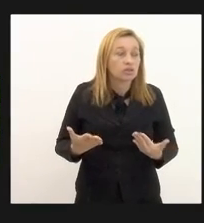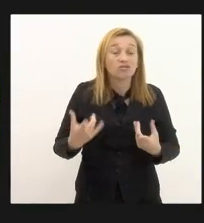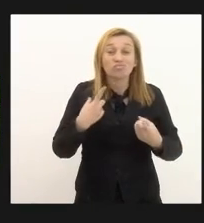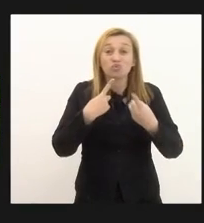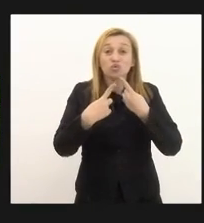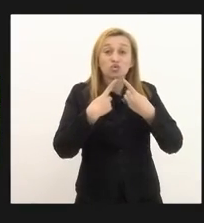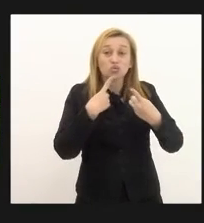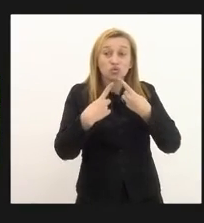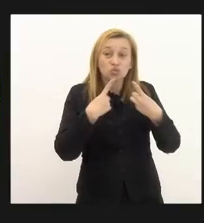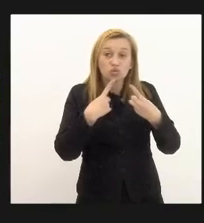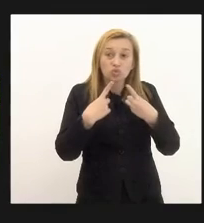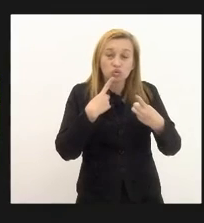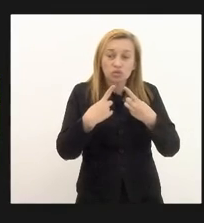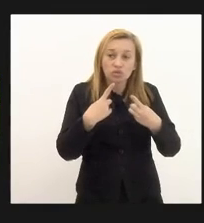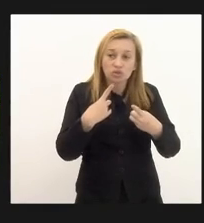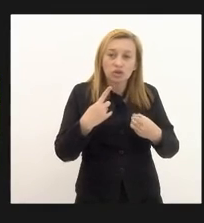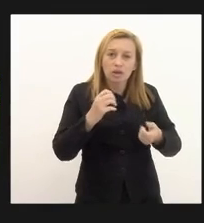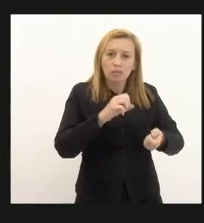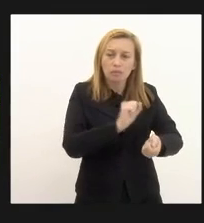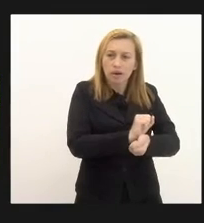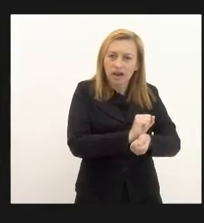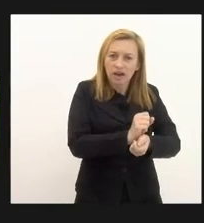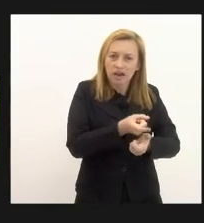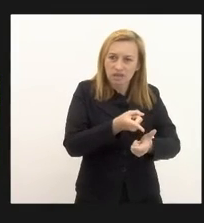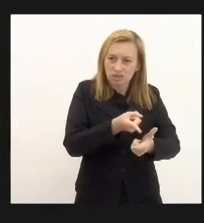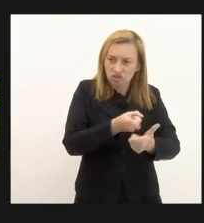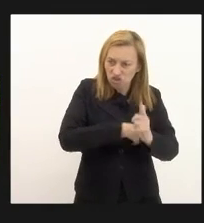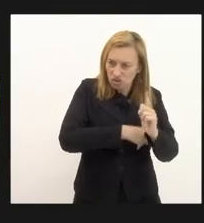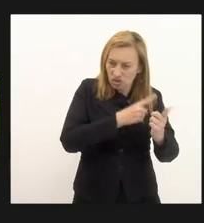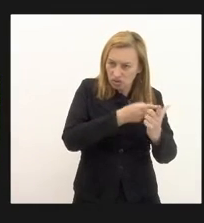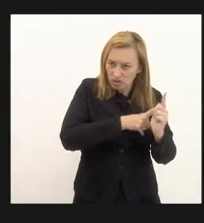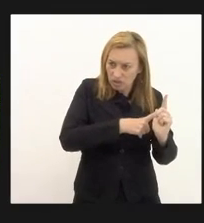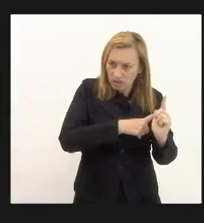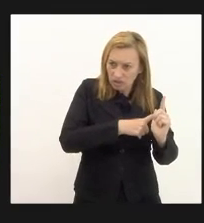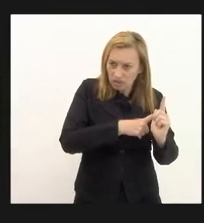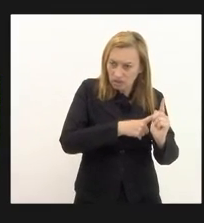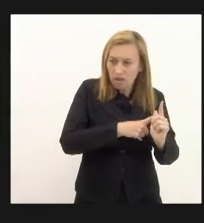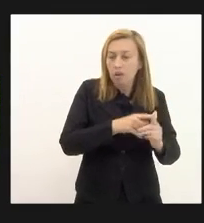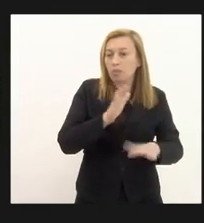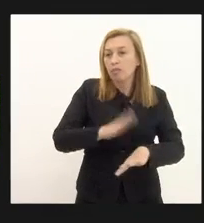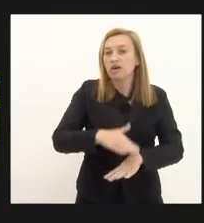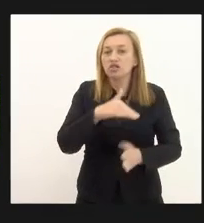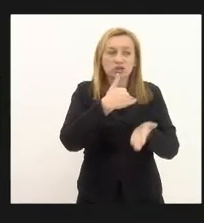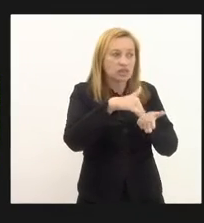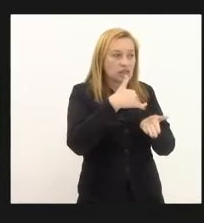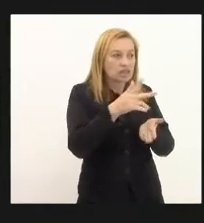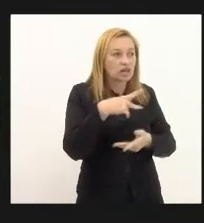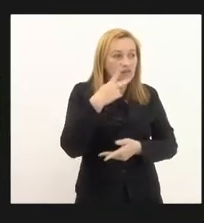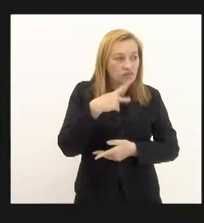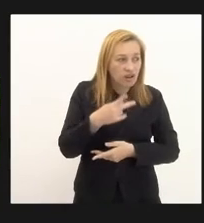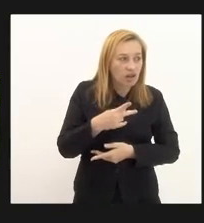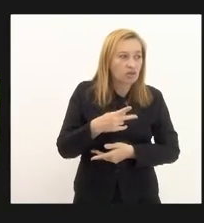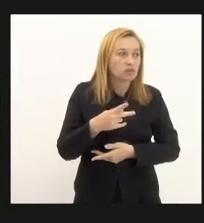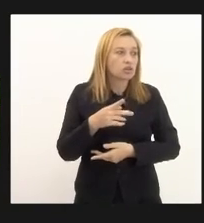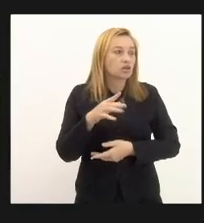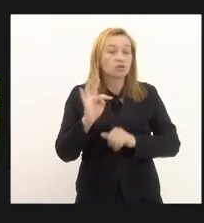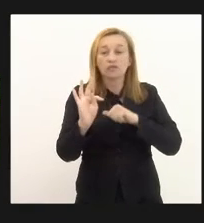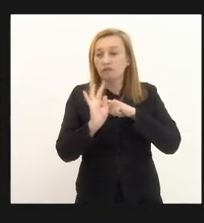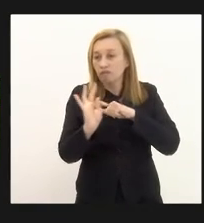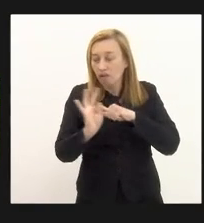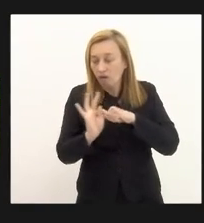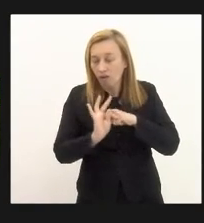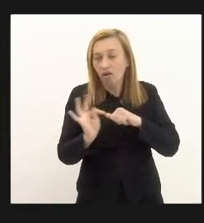discutindo a suspensão dessa divido por mais que o secretário Palio que os técnicos